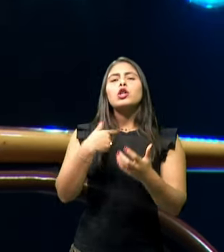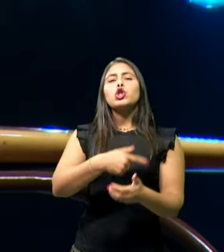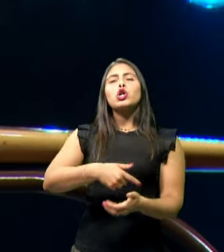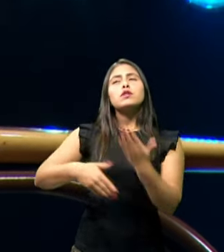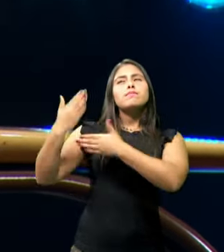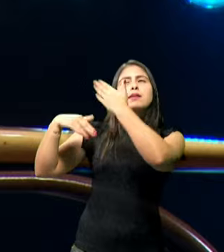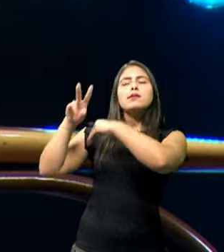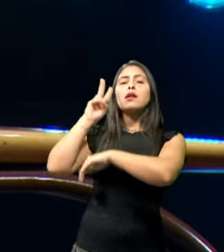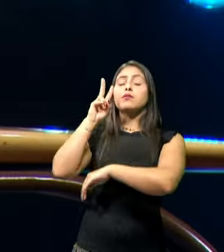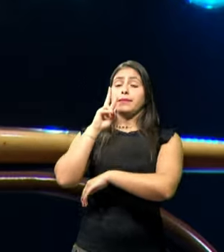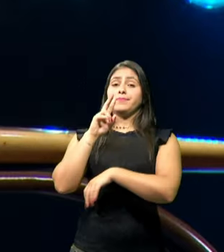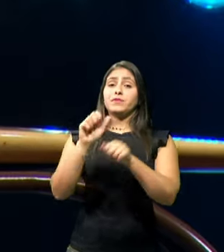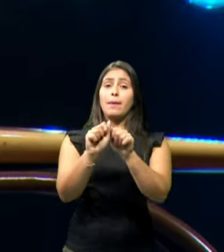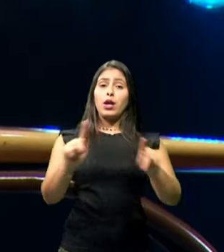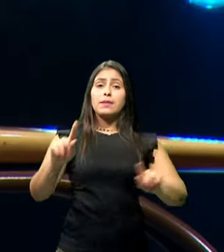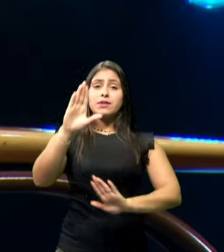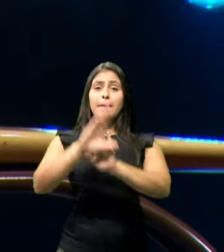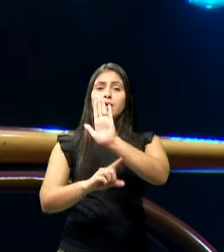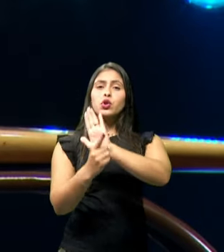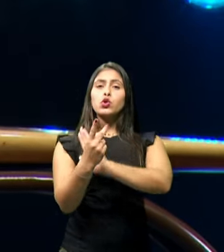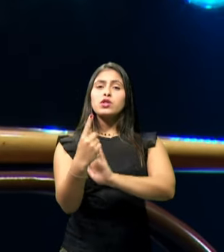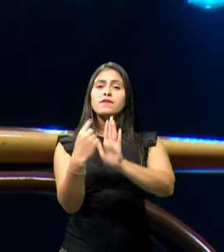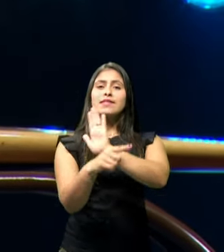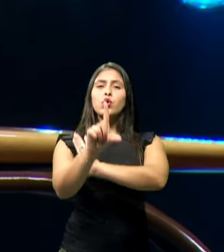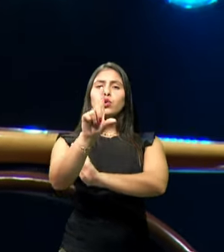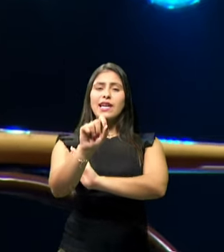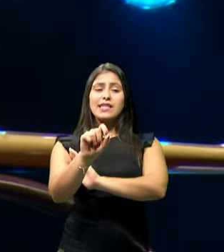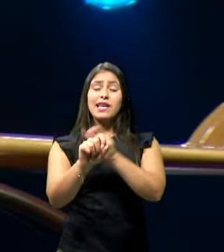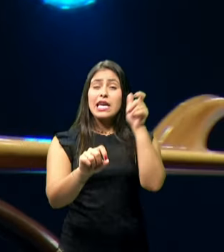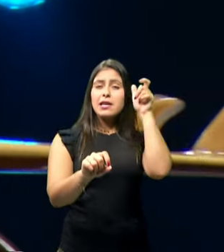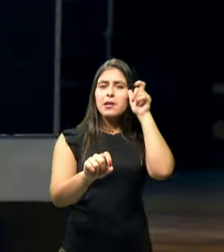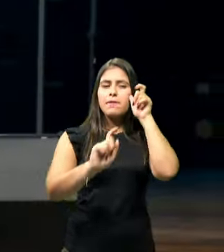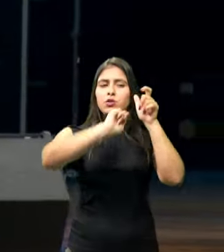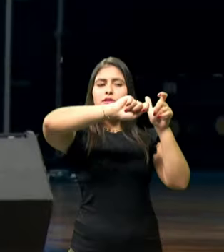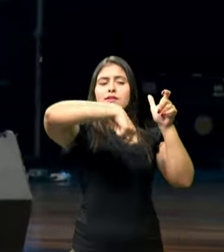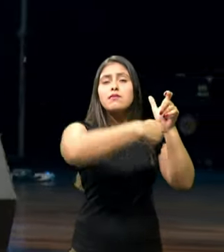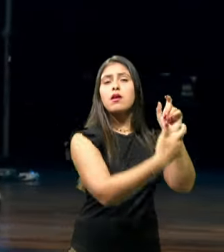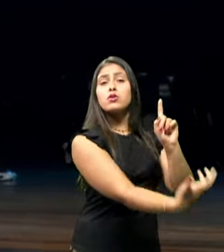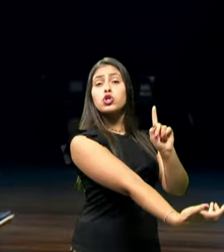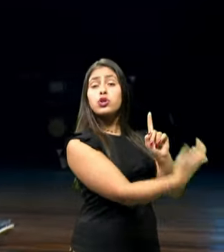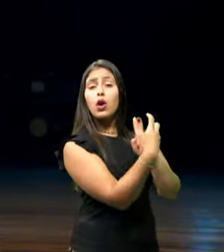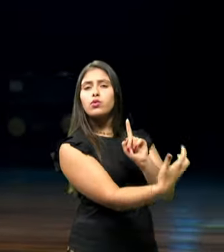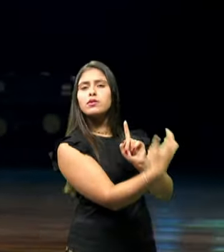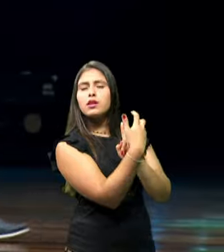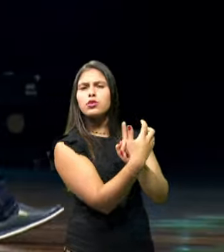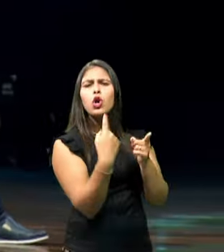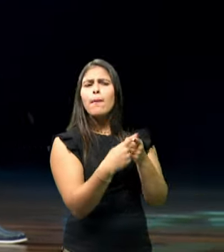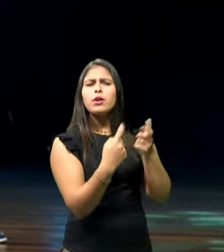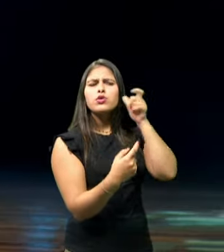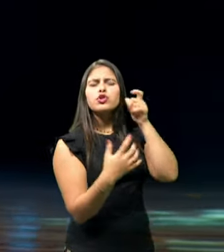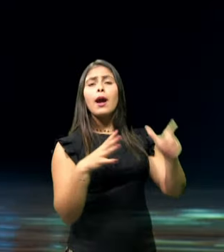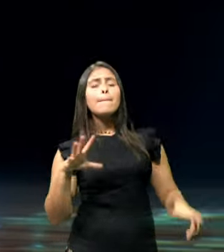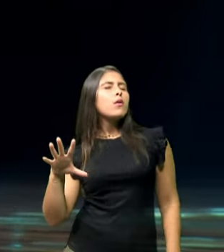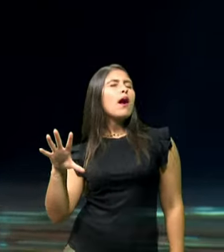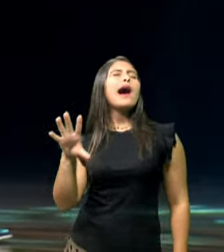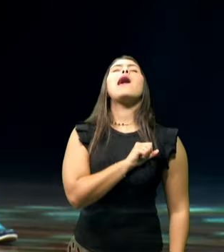A Bíblia diz em Apocalipse 12, 10, ele é chamado do acusador. Por que o diabo adora o nosso passado?